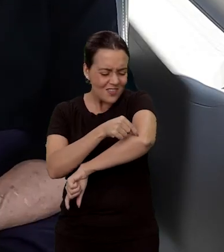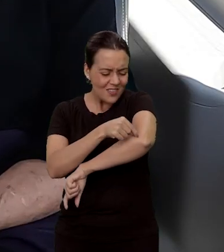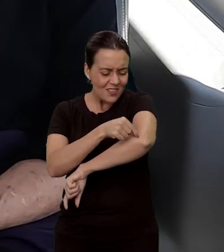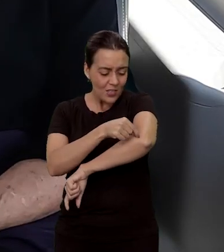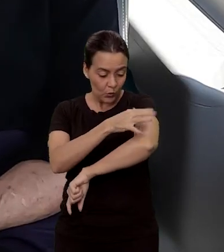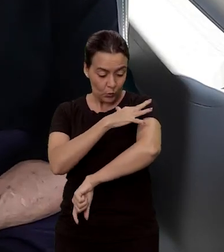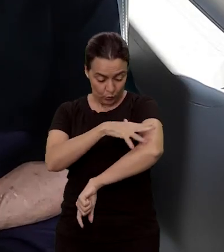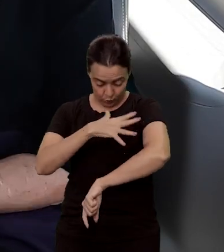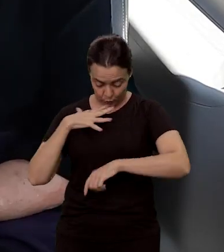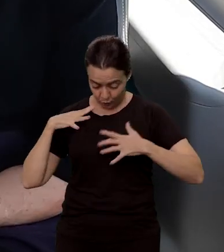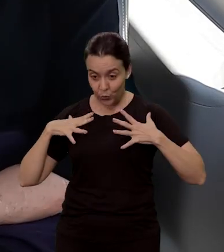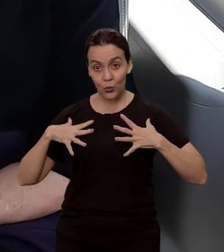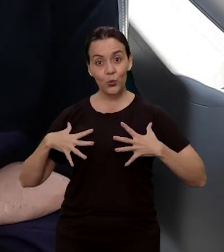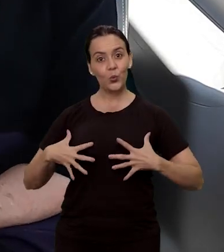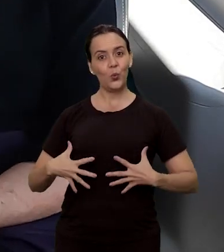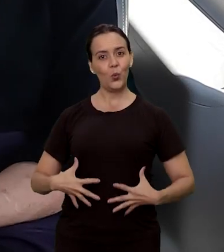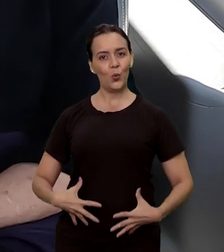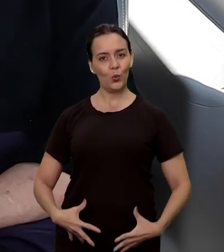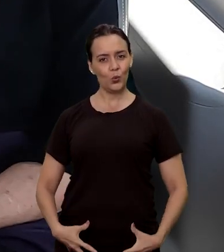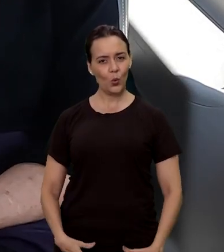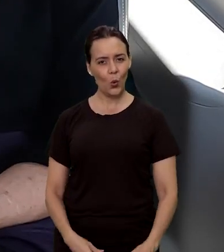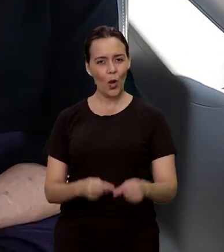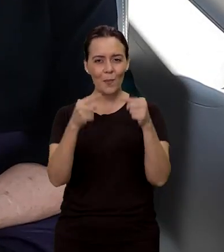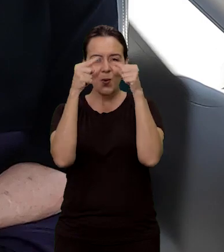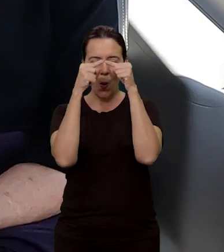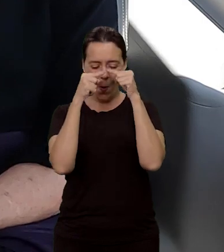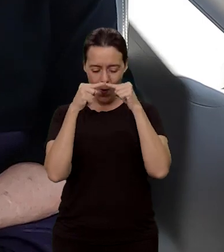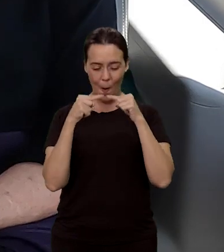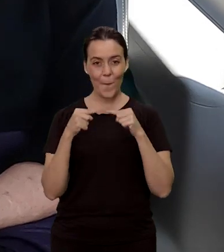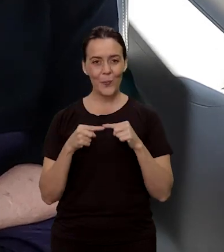que a gente não tem, como indivíduos, como